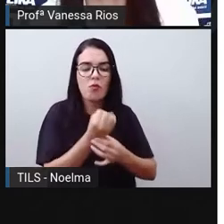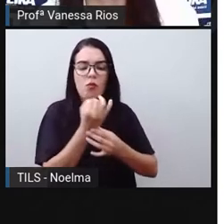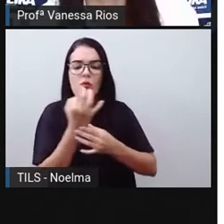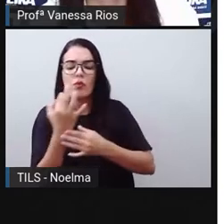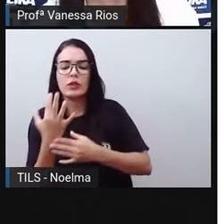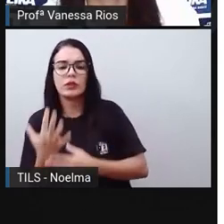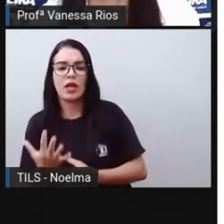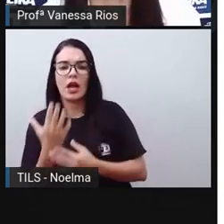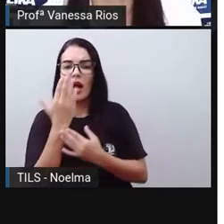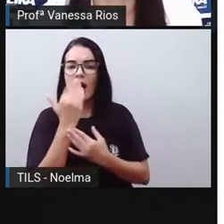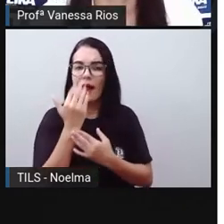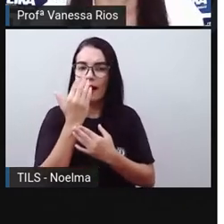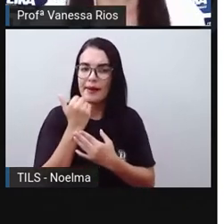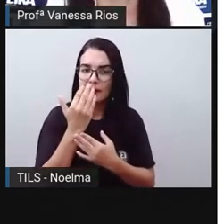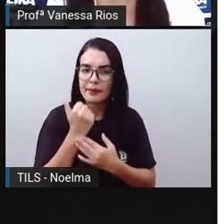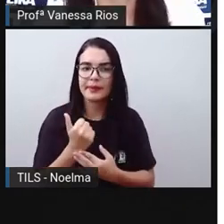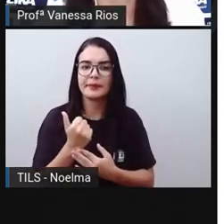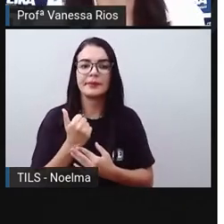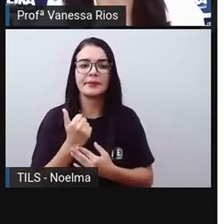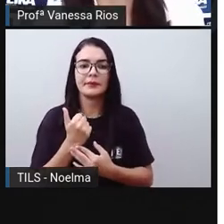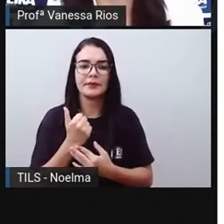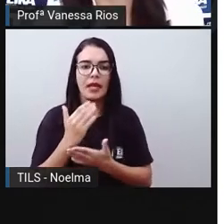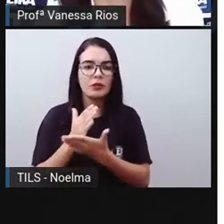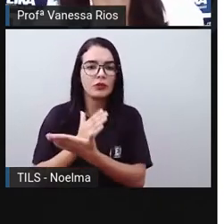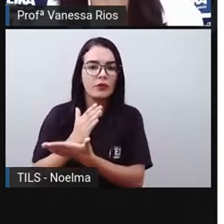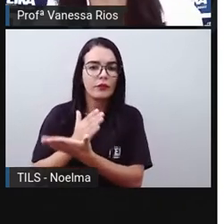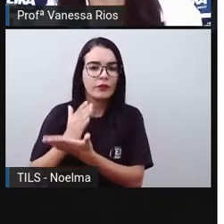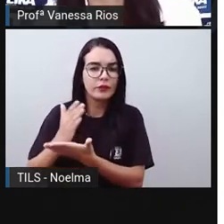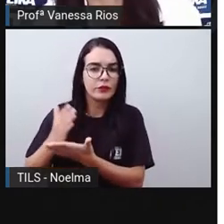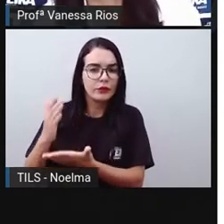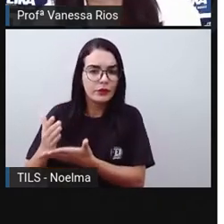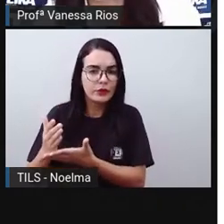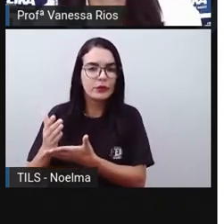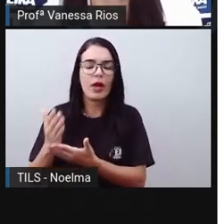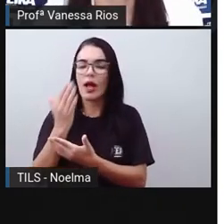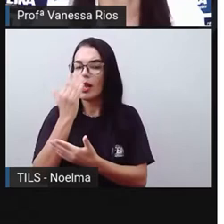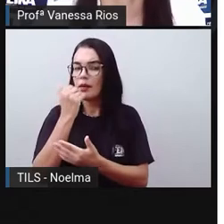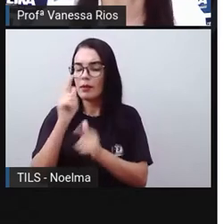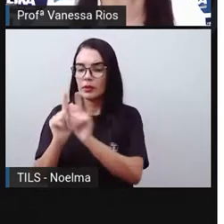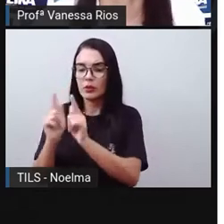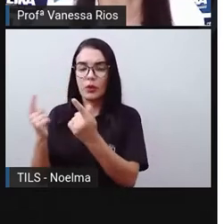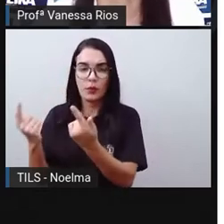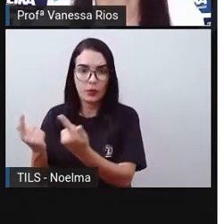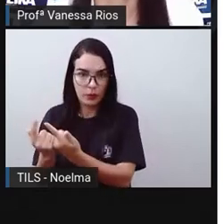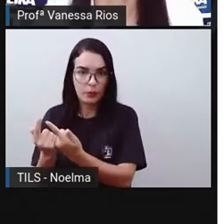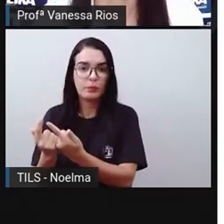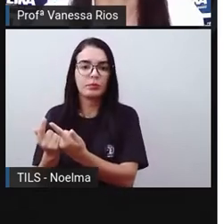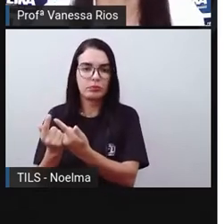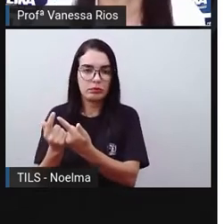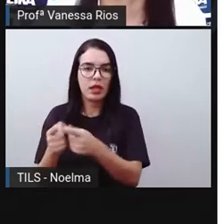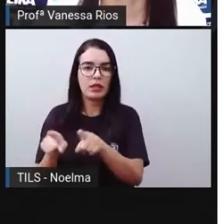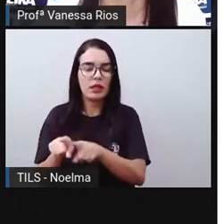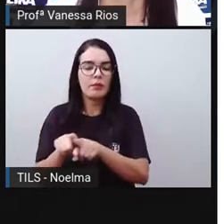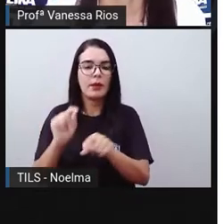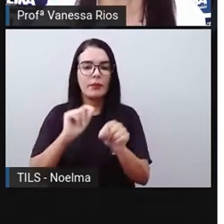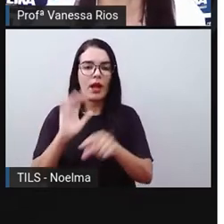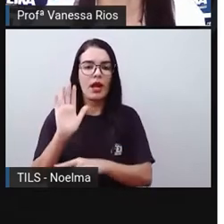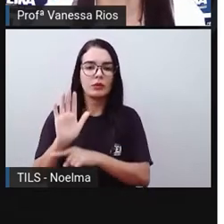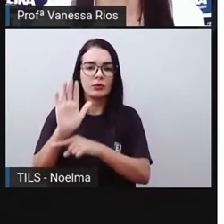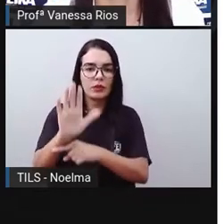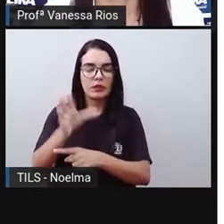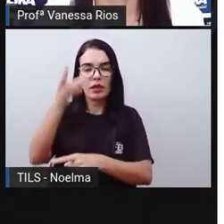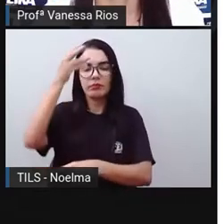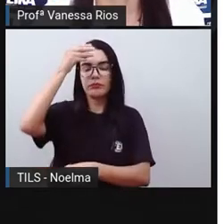quantidade de alimentos, dividindo os alimentos em grupos e nos ajudando a compreender